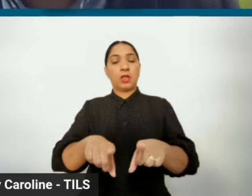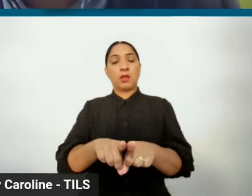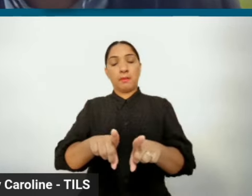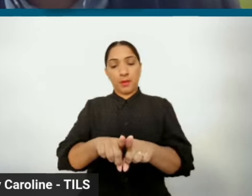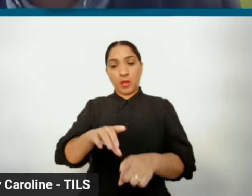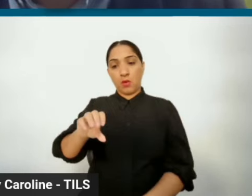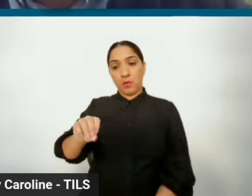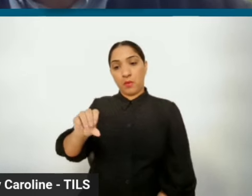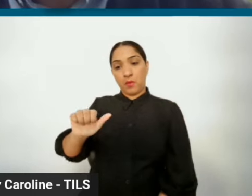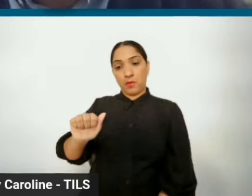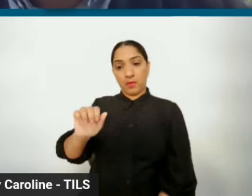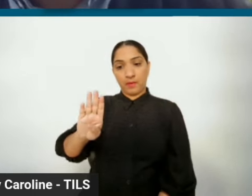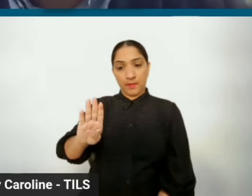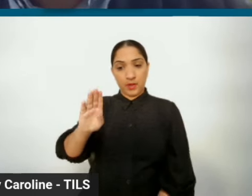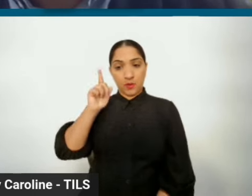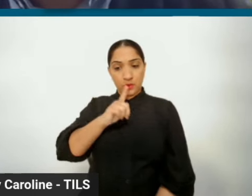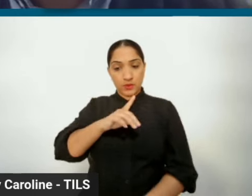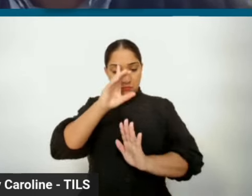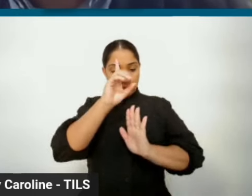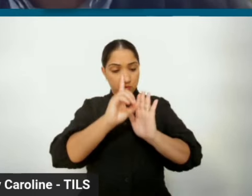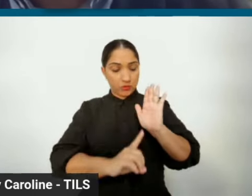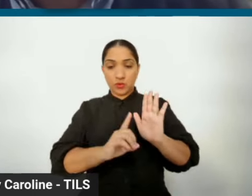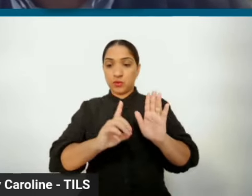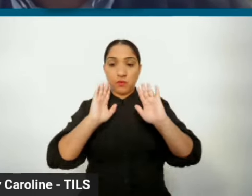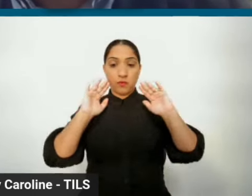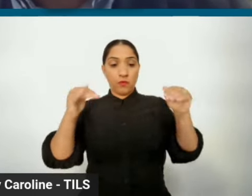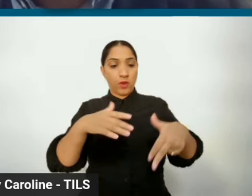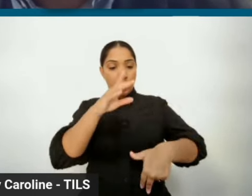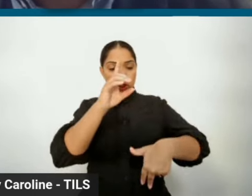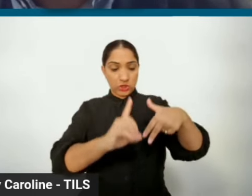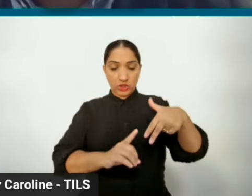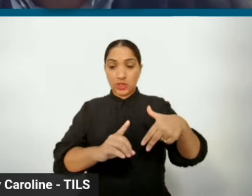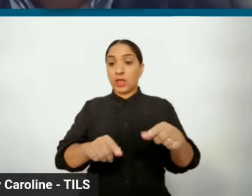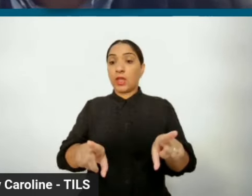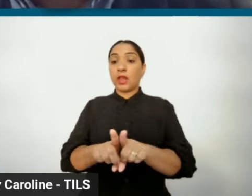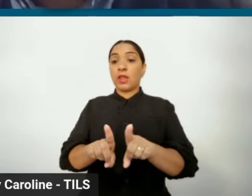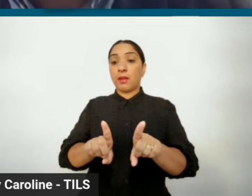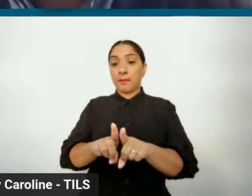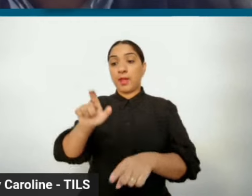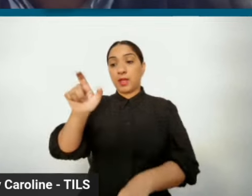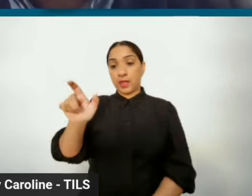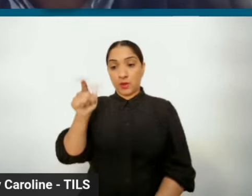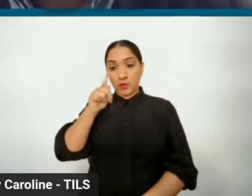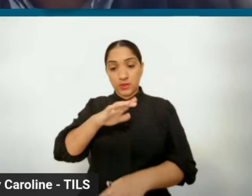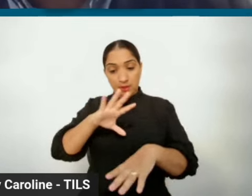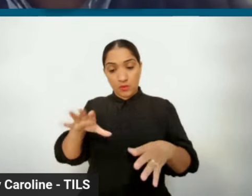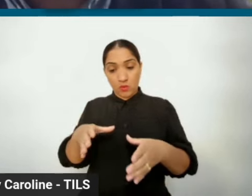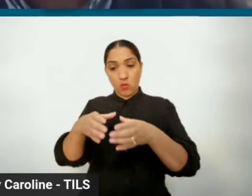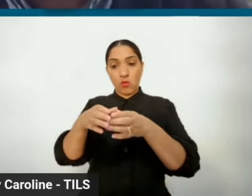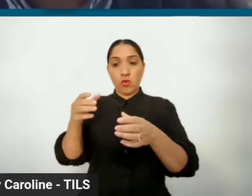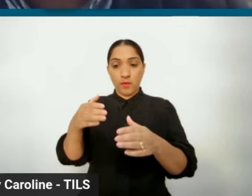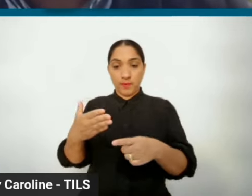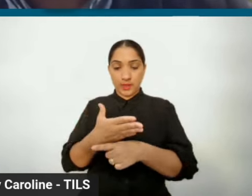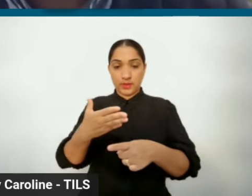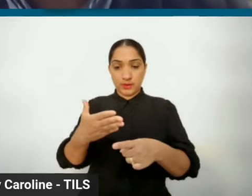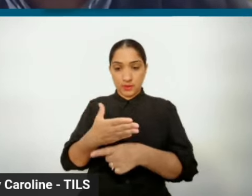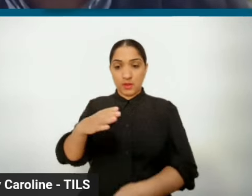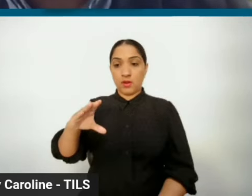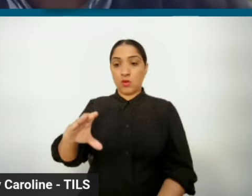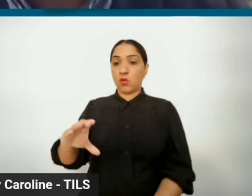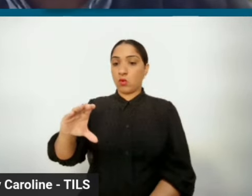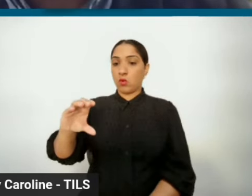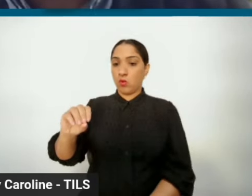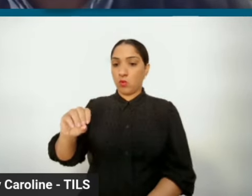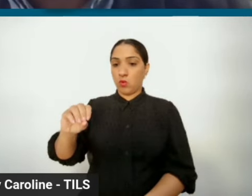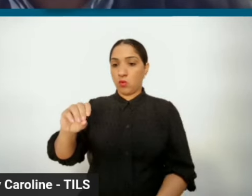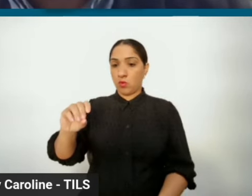Nacional dos Direitos da Pessoa com Deficiência, no CONAD também. Ele integra a Comissão Nacional dos Direitos das Pessoas com Deficiência, do